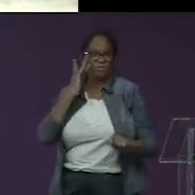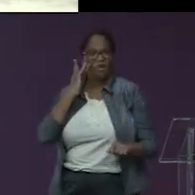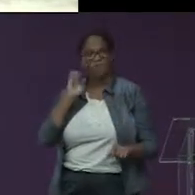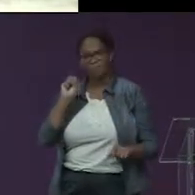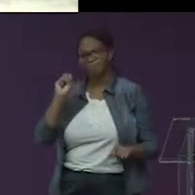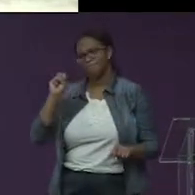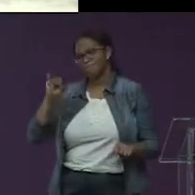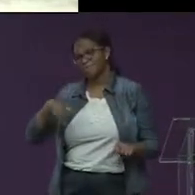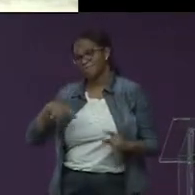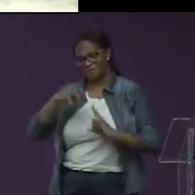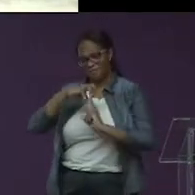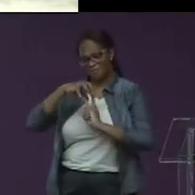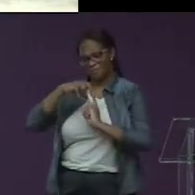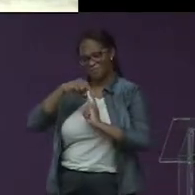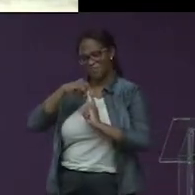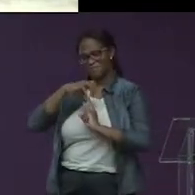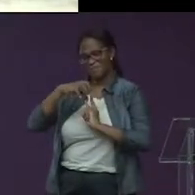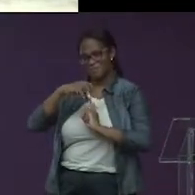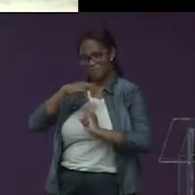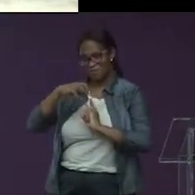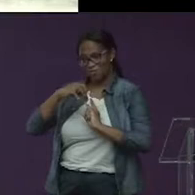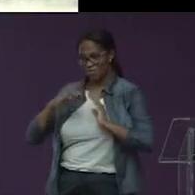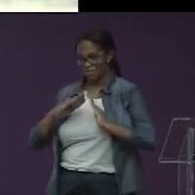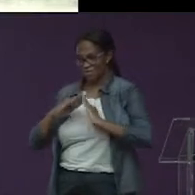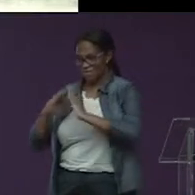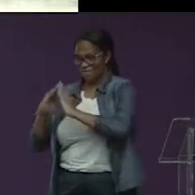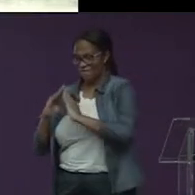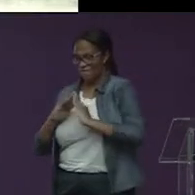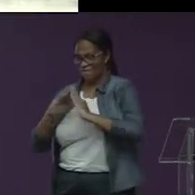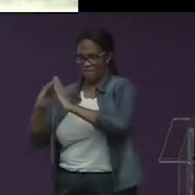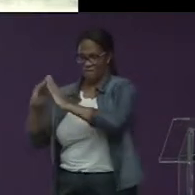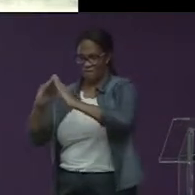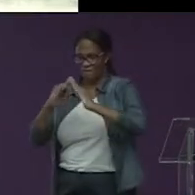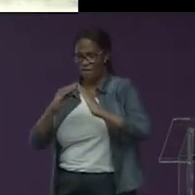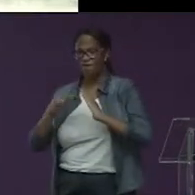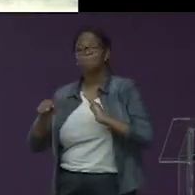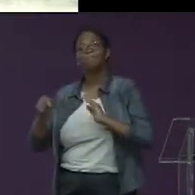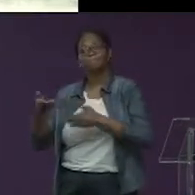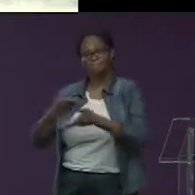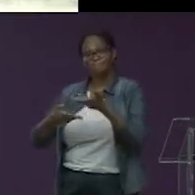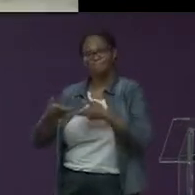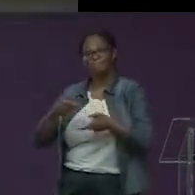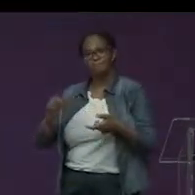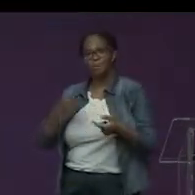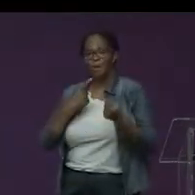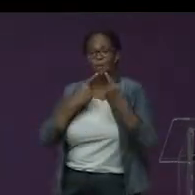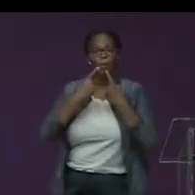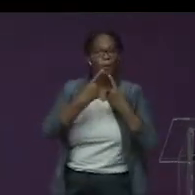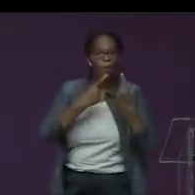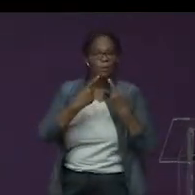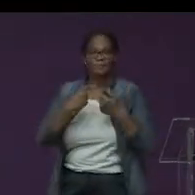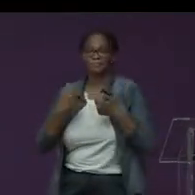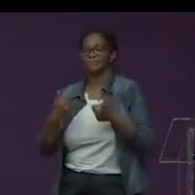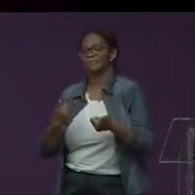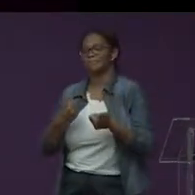essa relação Fiocruz e as comunidades está nesse bom caminho.